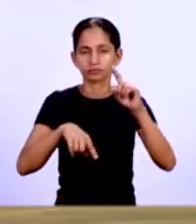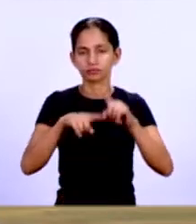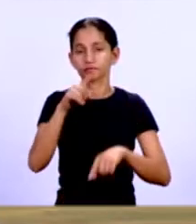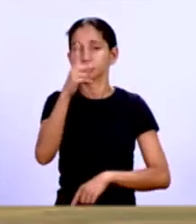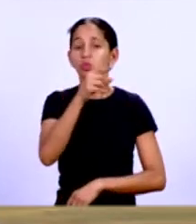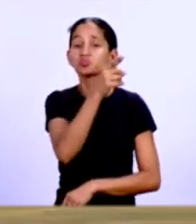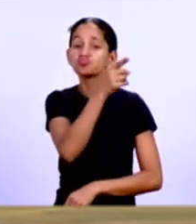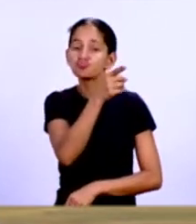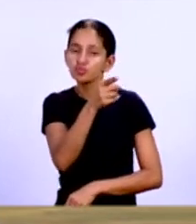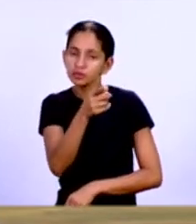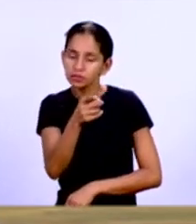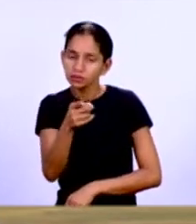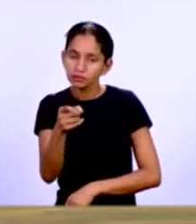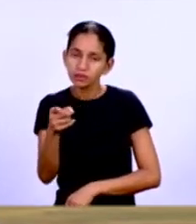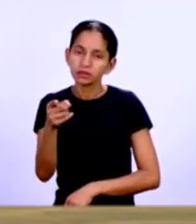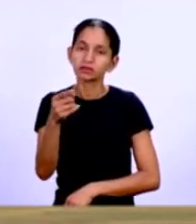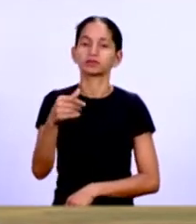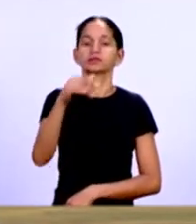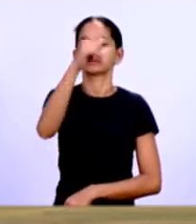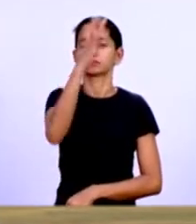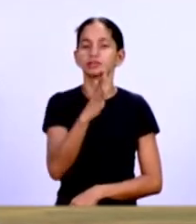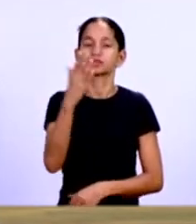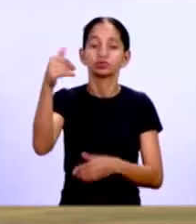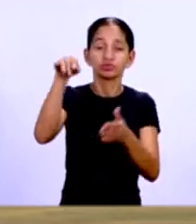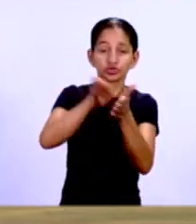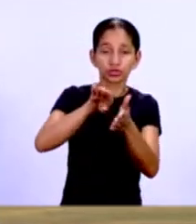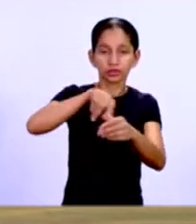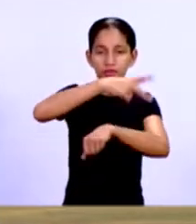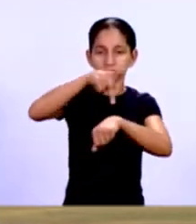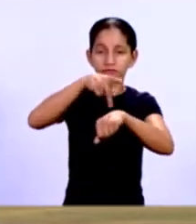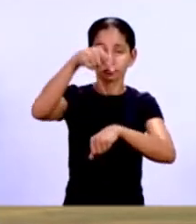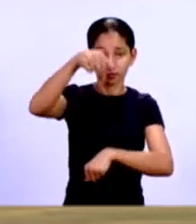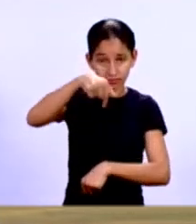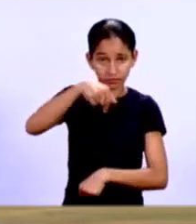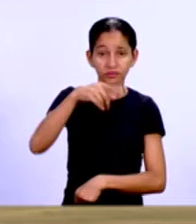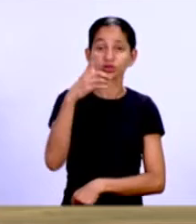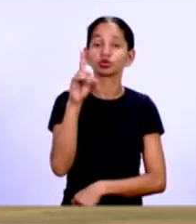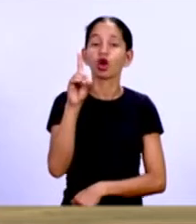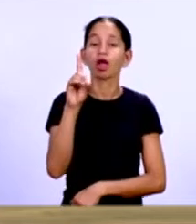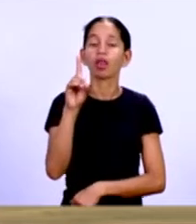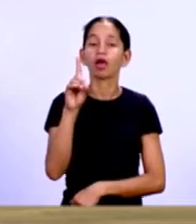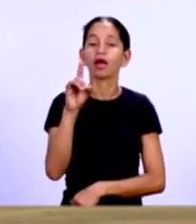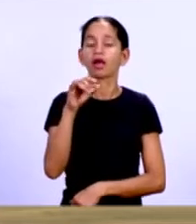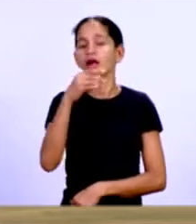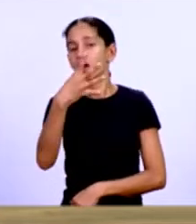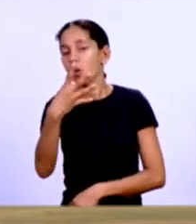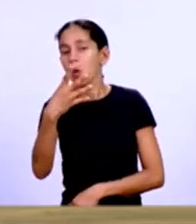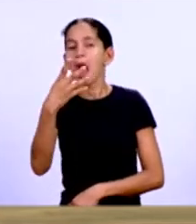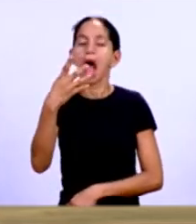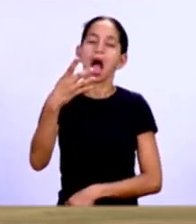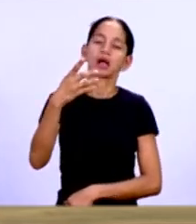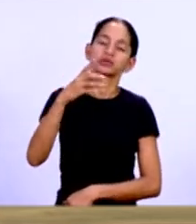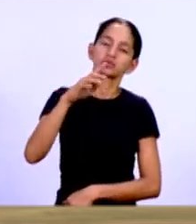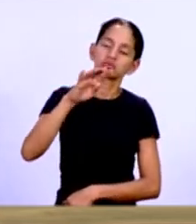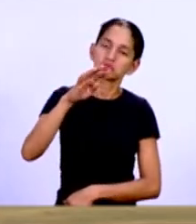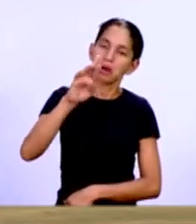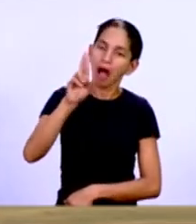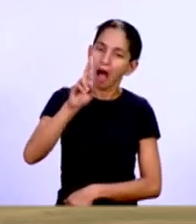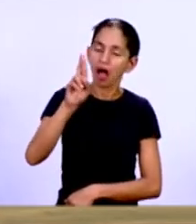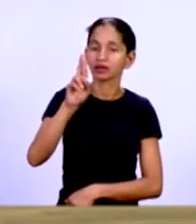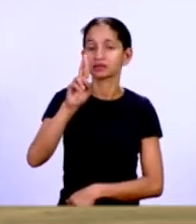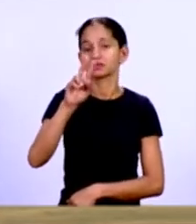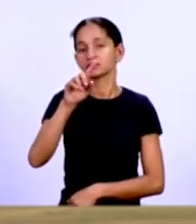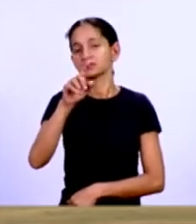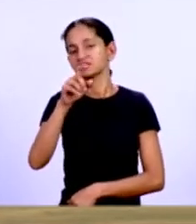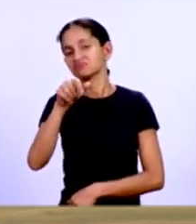uma semana para chegar no Brasil. Quando ele chegar no Brasil, o dólar pode estar, por exemplo, R$4,15, R$4,20.